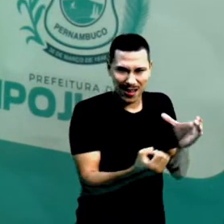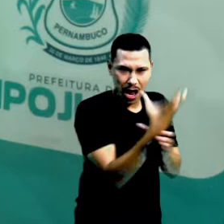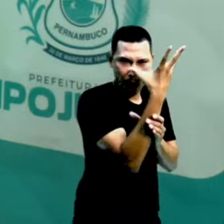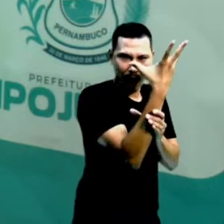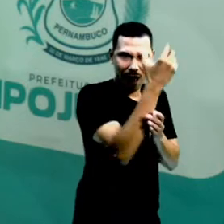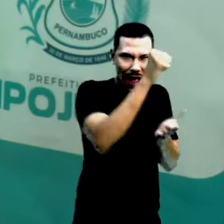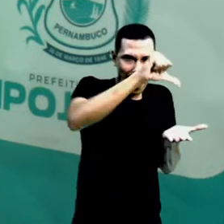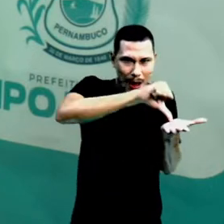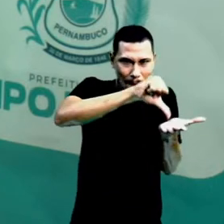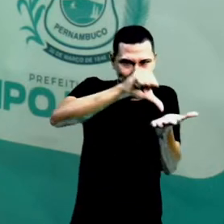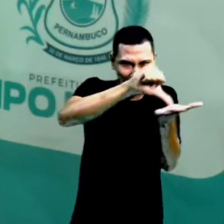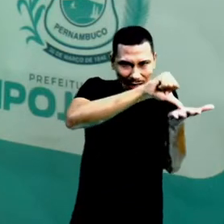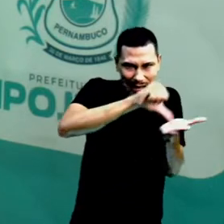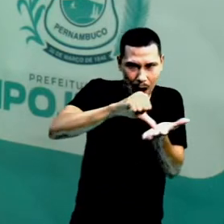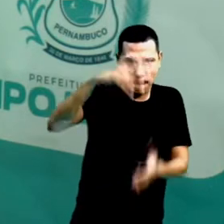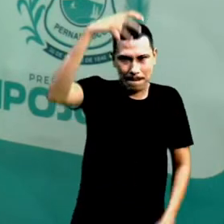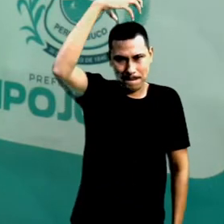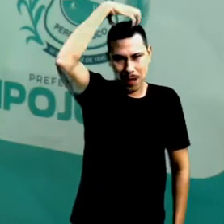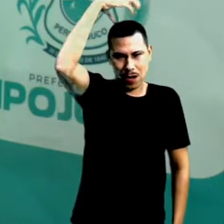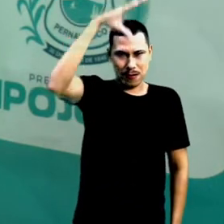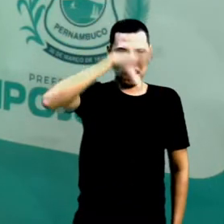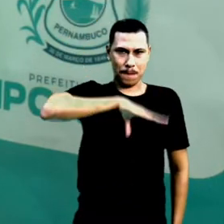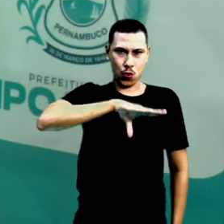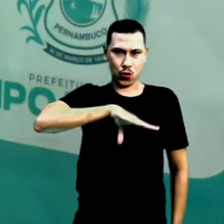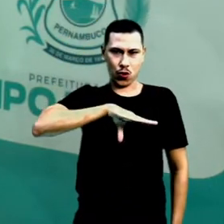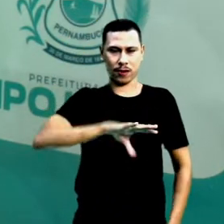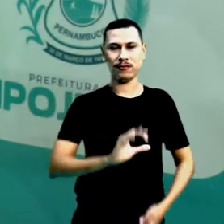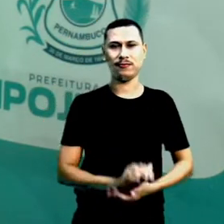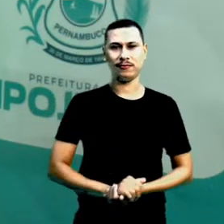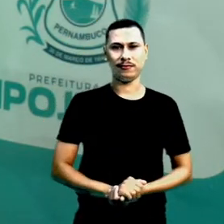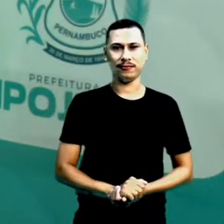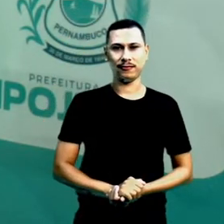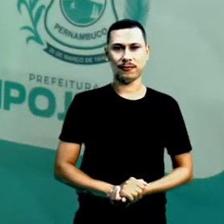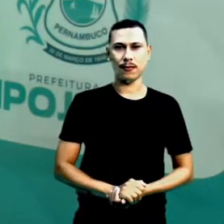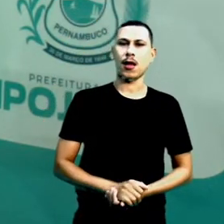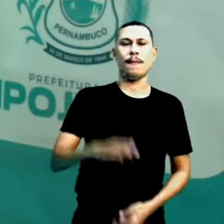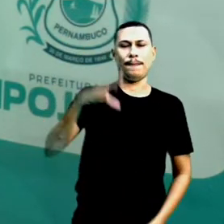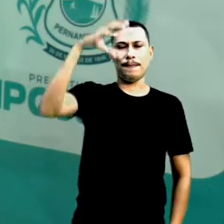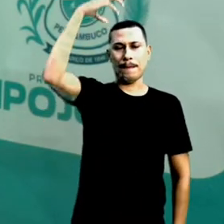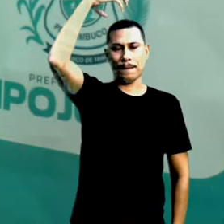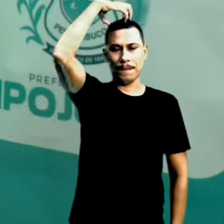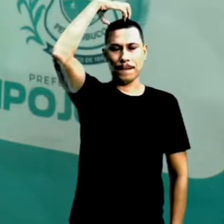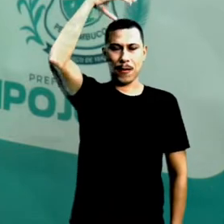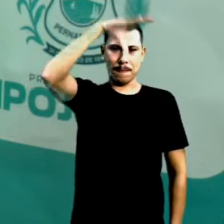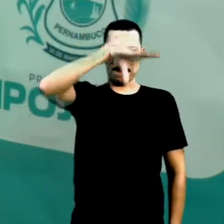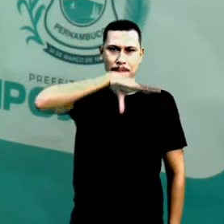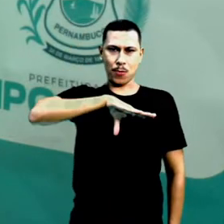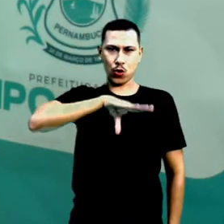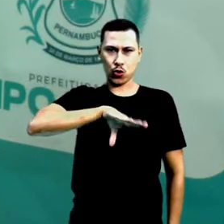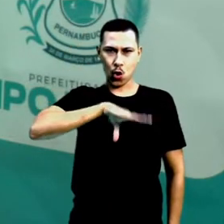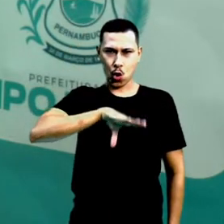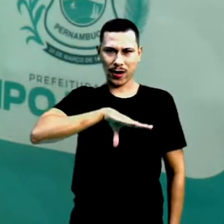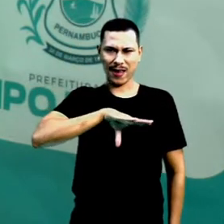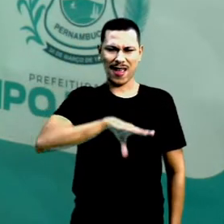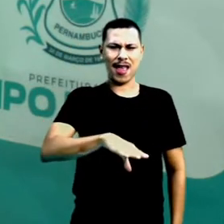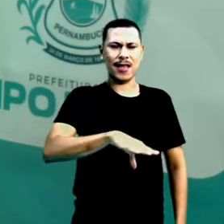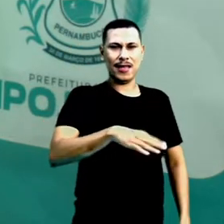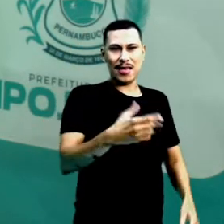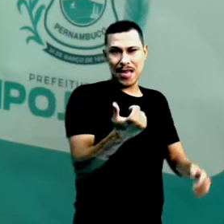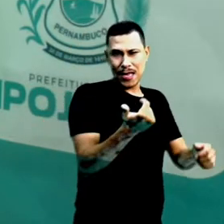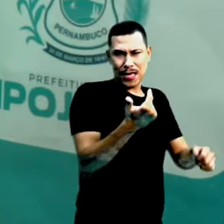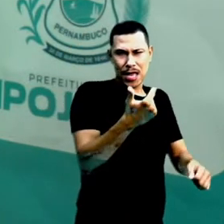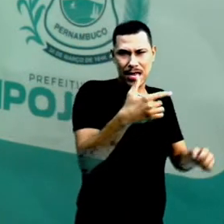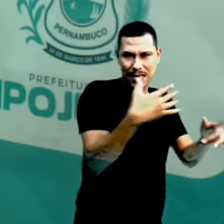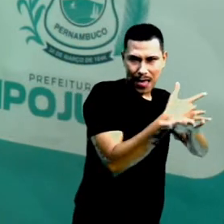capital do Império Português. Então, o Império Português, ele vai deixar de ter como capital a cidade de Lisboa para ser